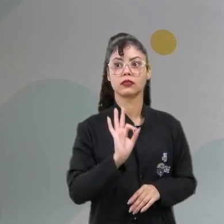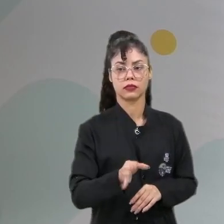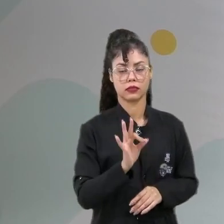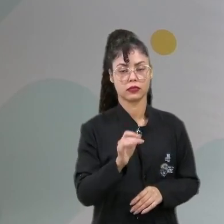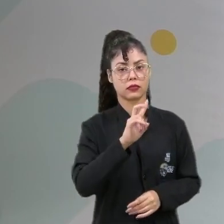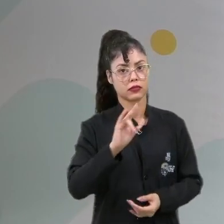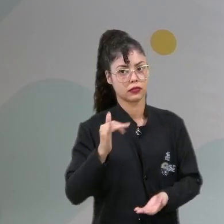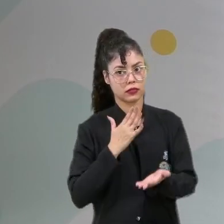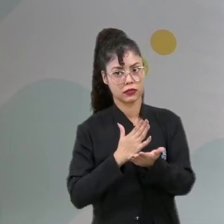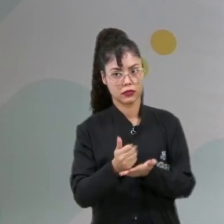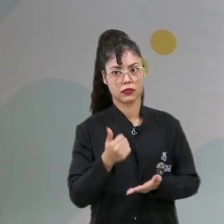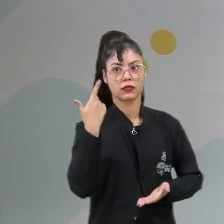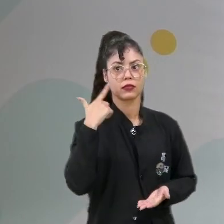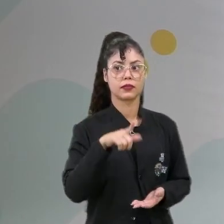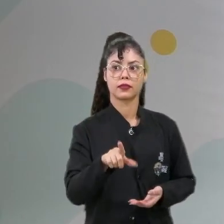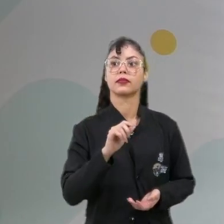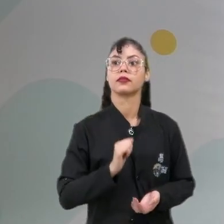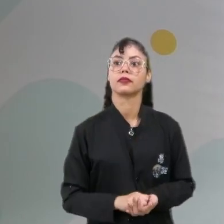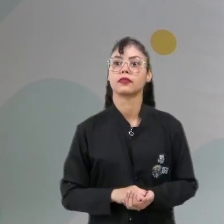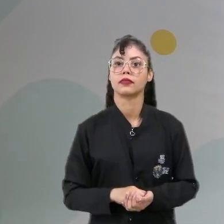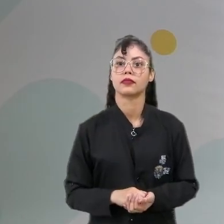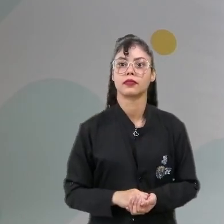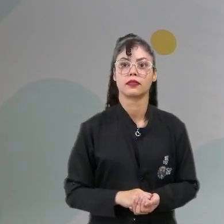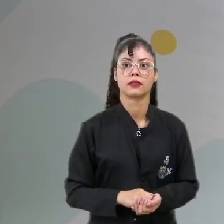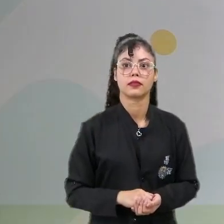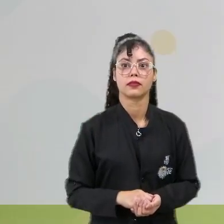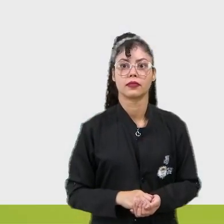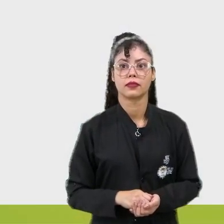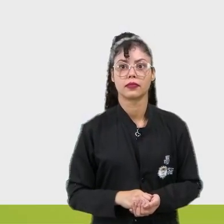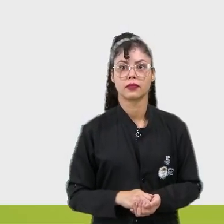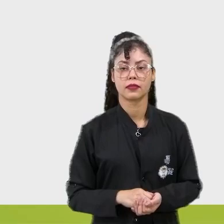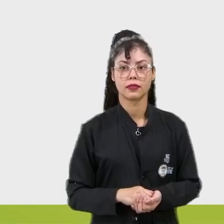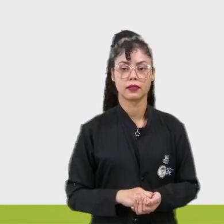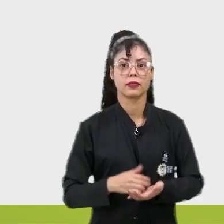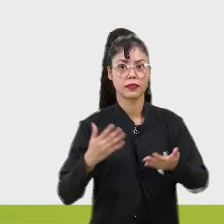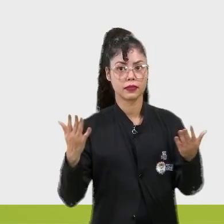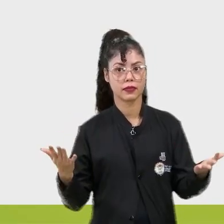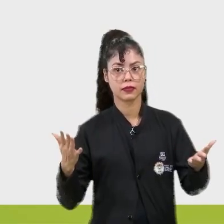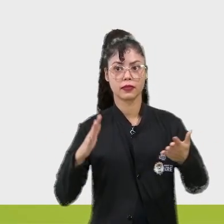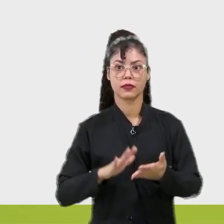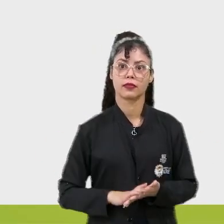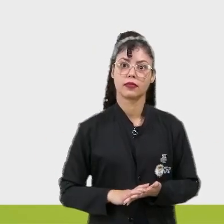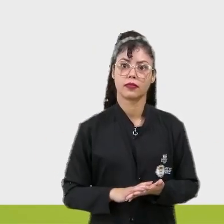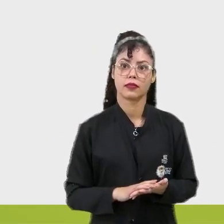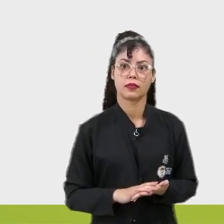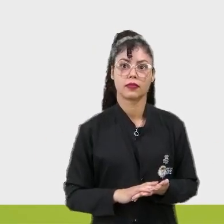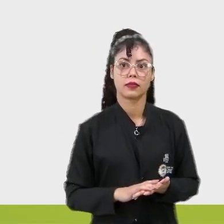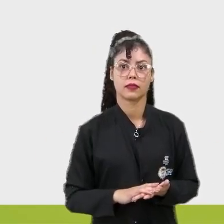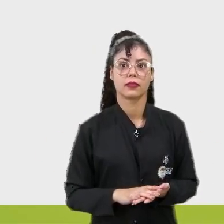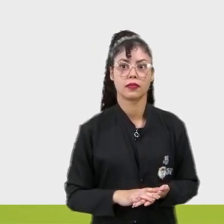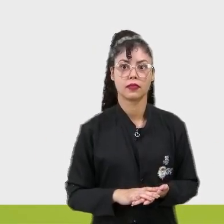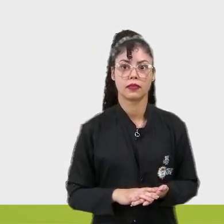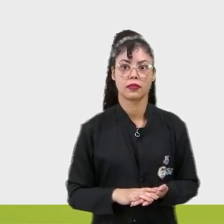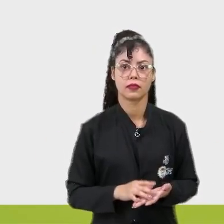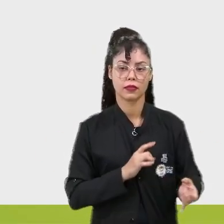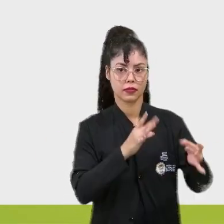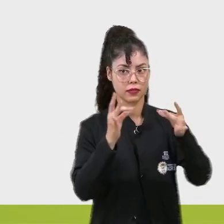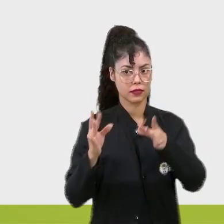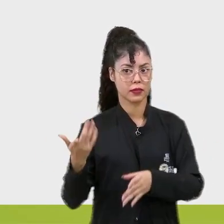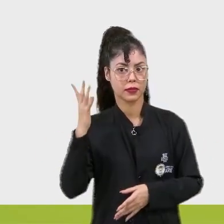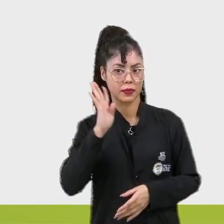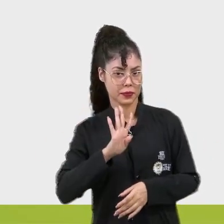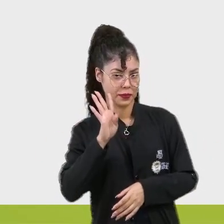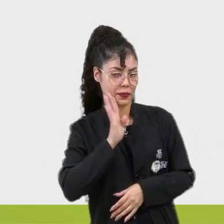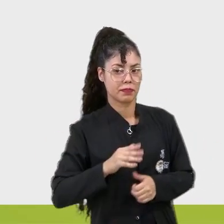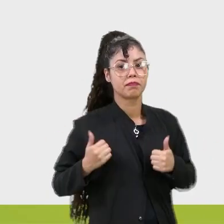vai alcançar, né, o que você está esperando, né? Então, para isso, eu coloquei aqui algumas